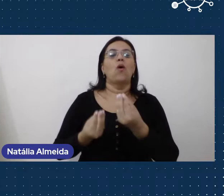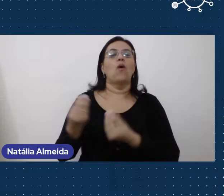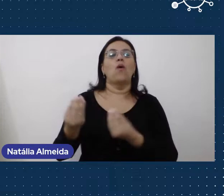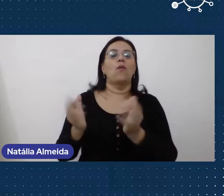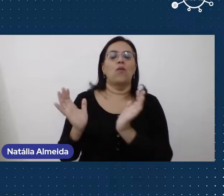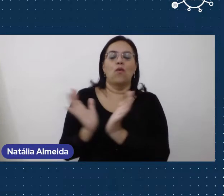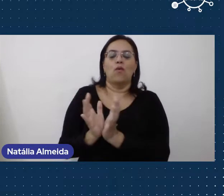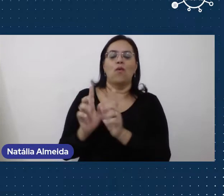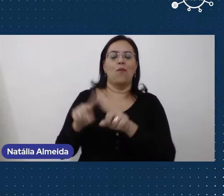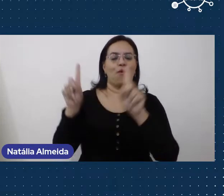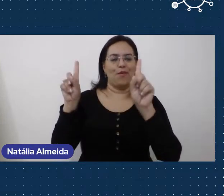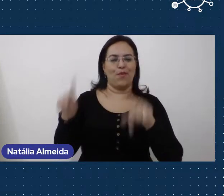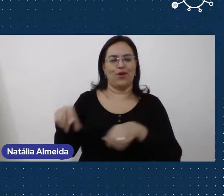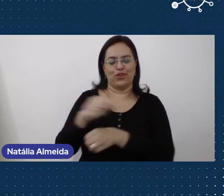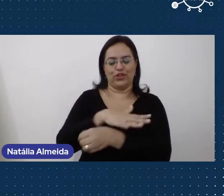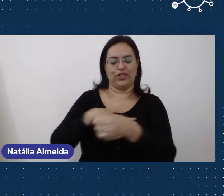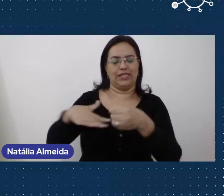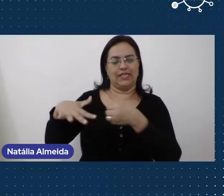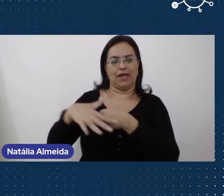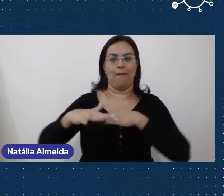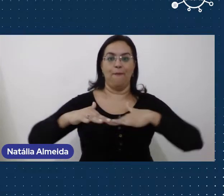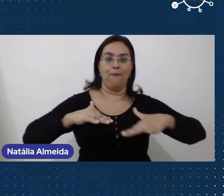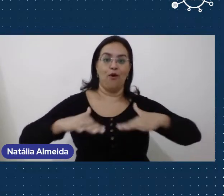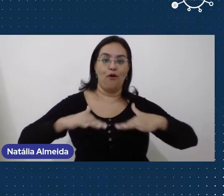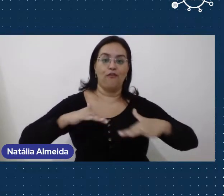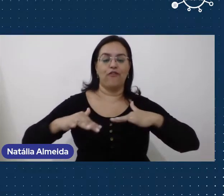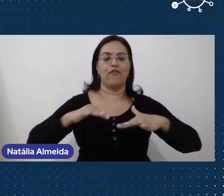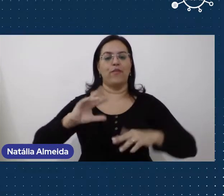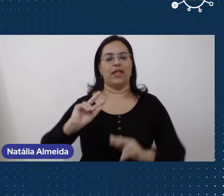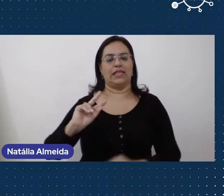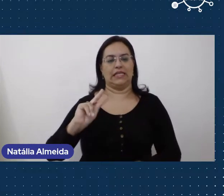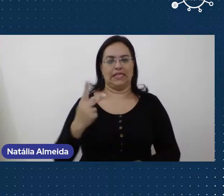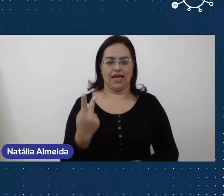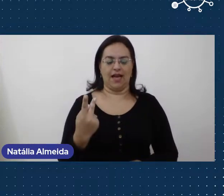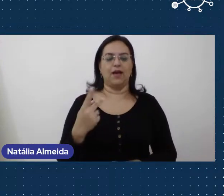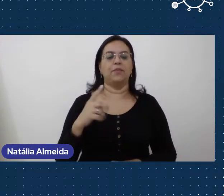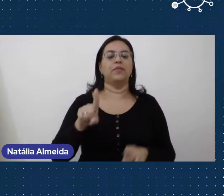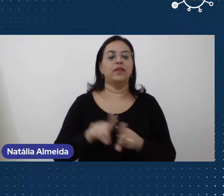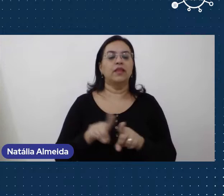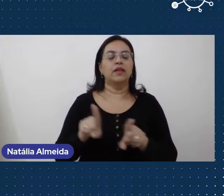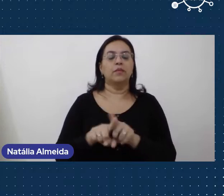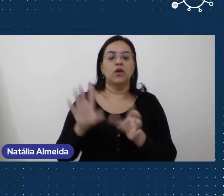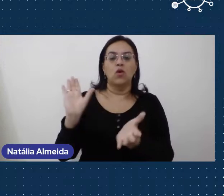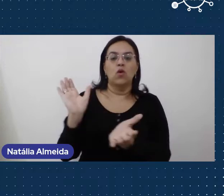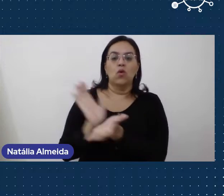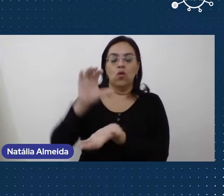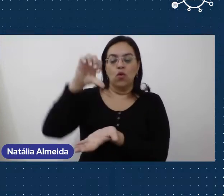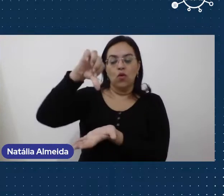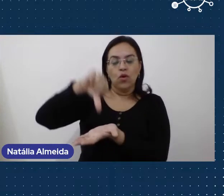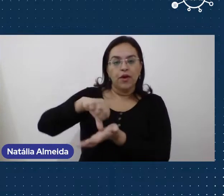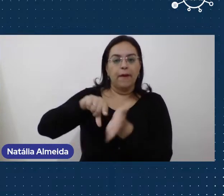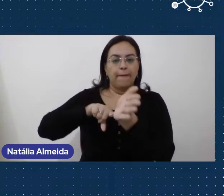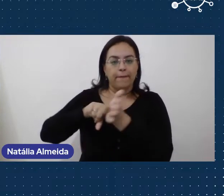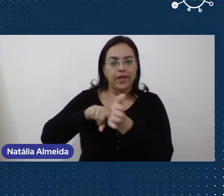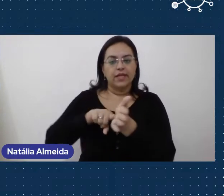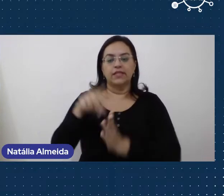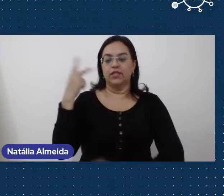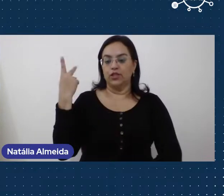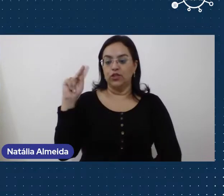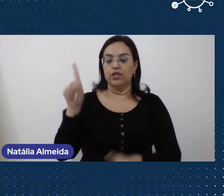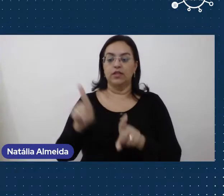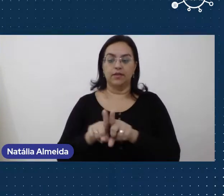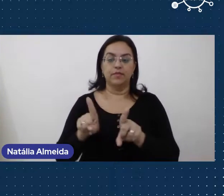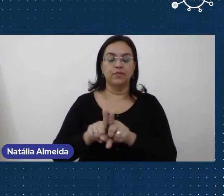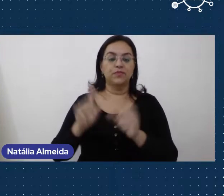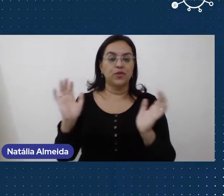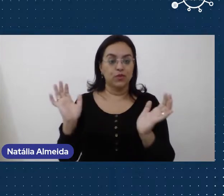Movimento CH, ao Núcleo de Documentação e Laboratório de Pesquisa Histórica da UFC, o NUDOC, ao Grupo de Pesquisa